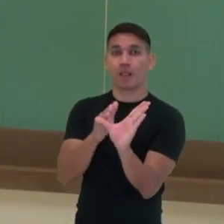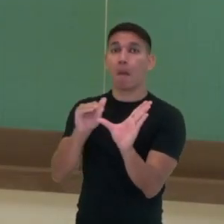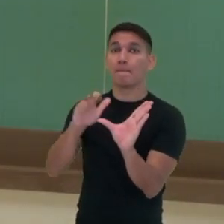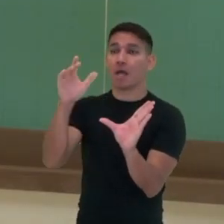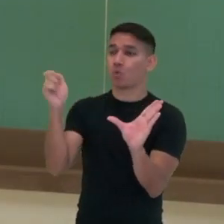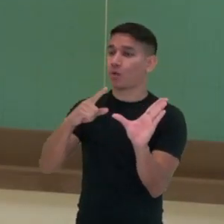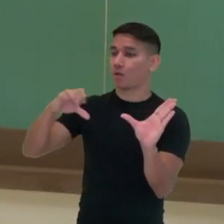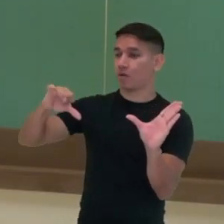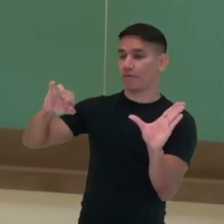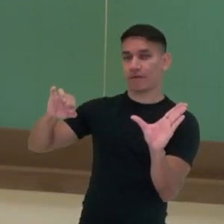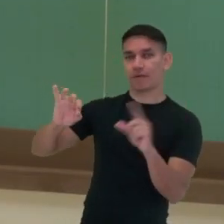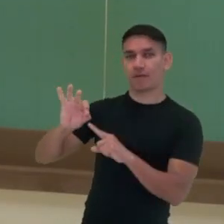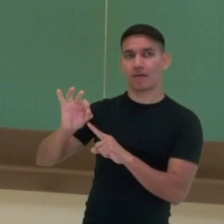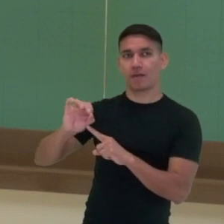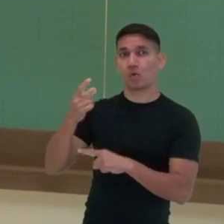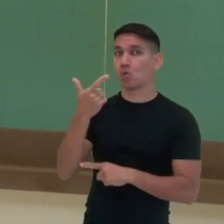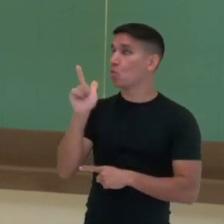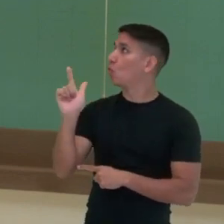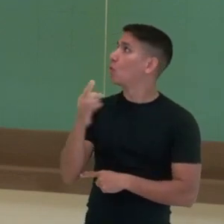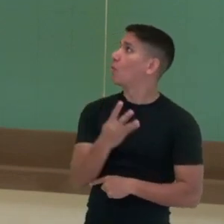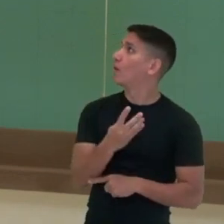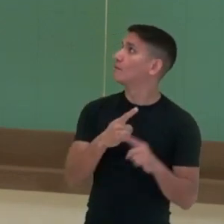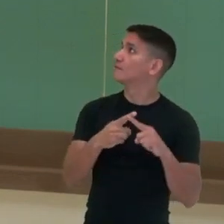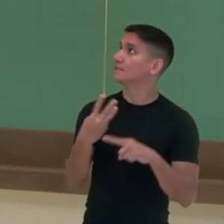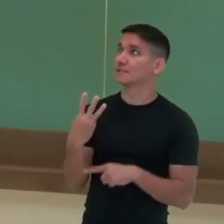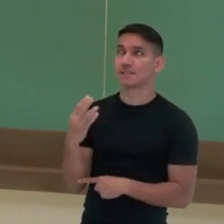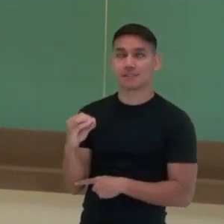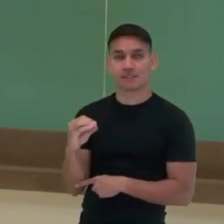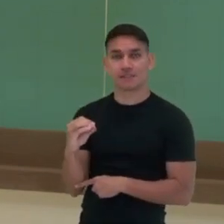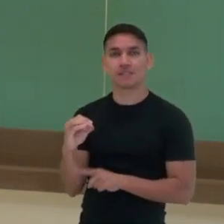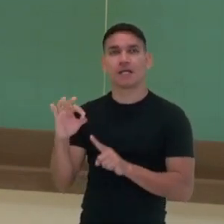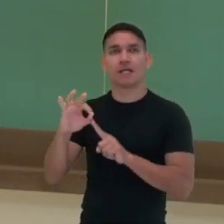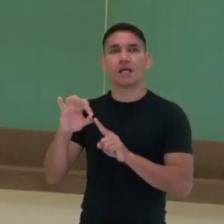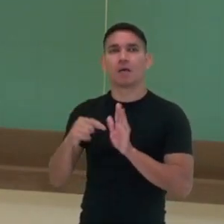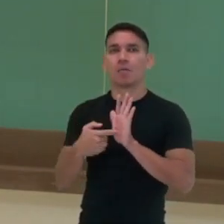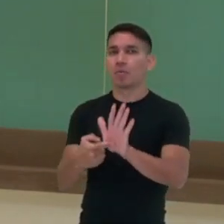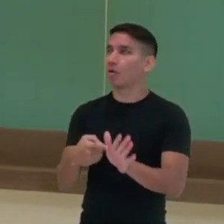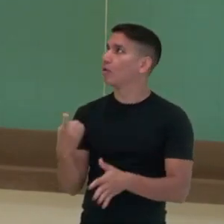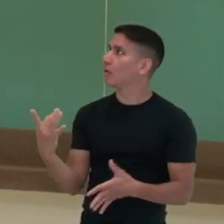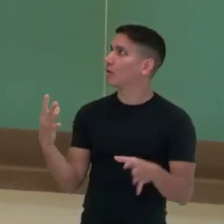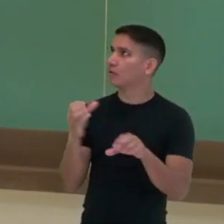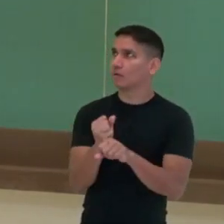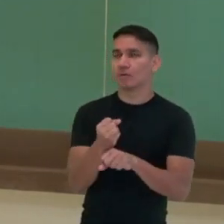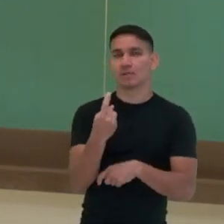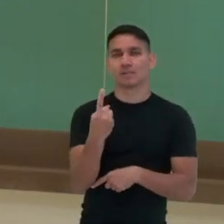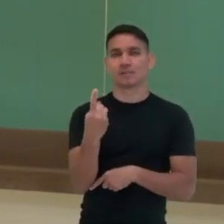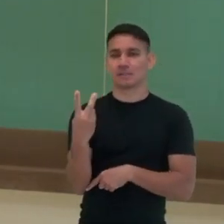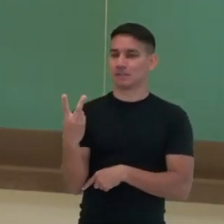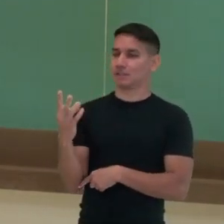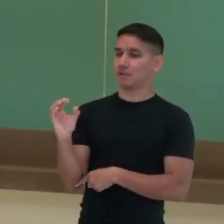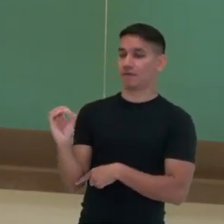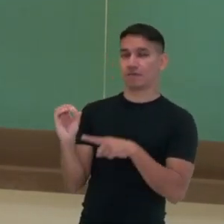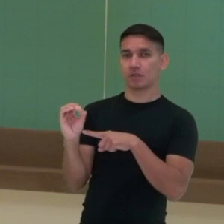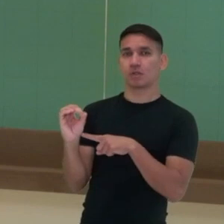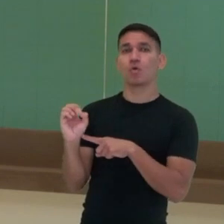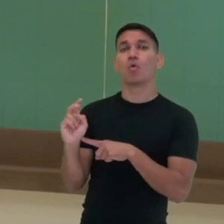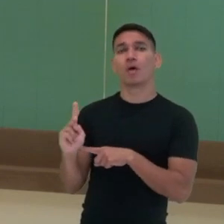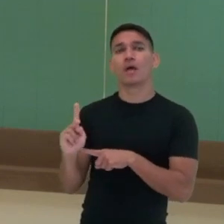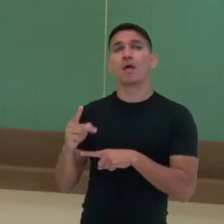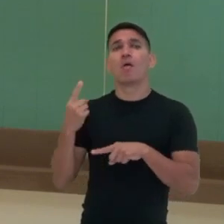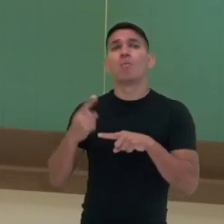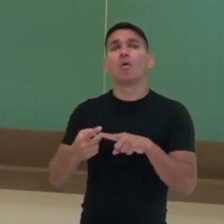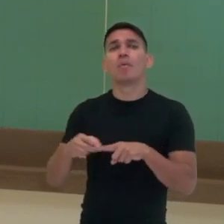fim, a gente tem aqui 4 horas vezes 30, né, que a gente está indicando aqui, né, 4 vezes 30, que é 120, né. Por que a gente